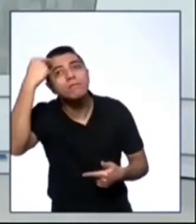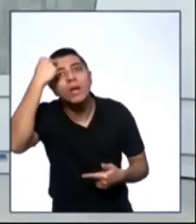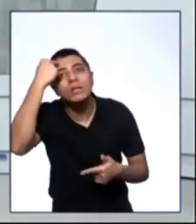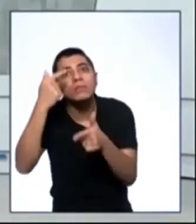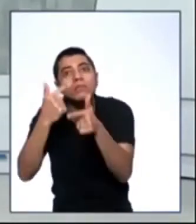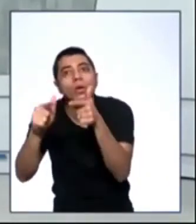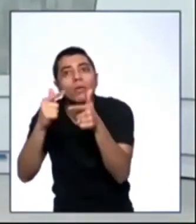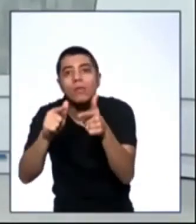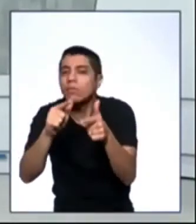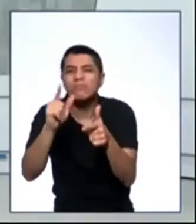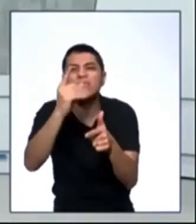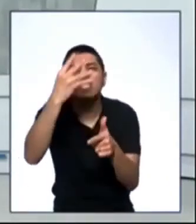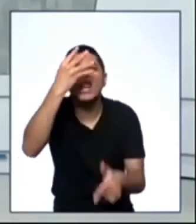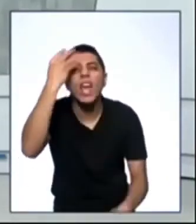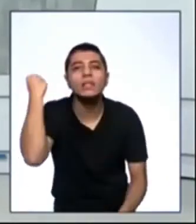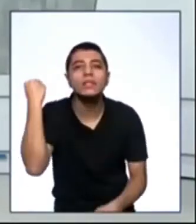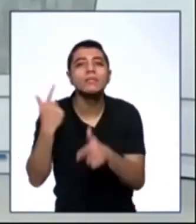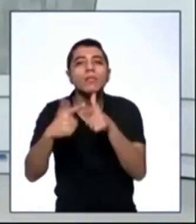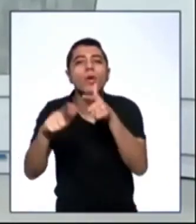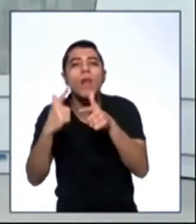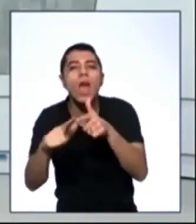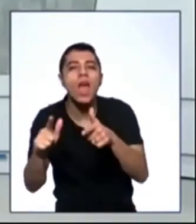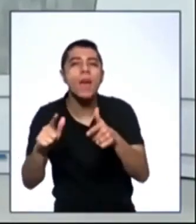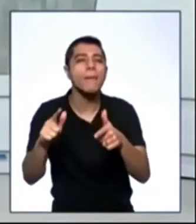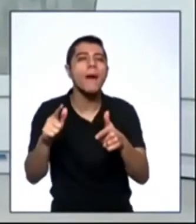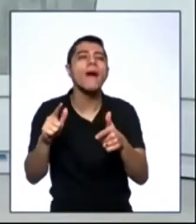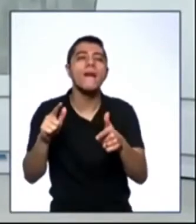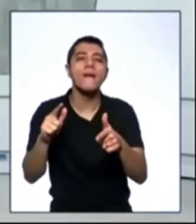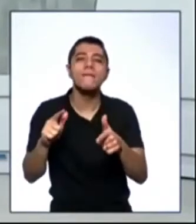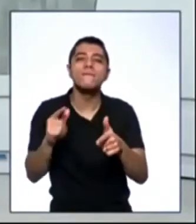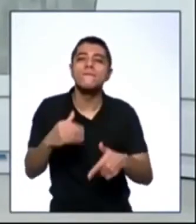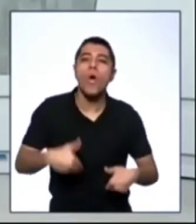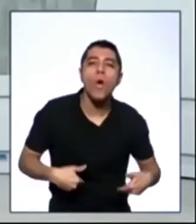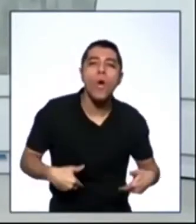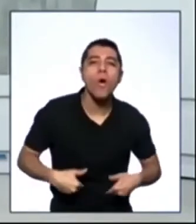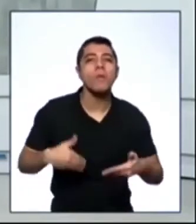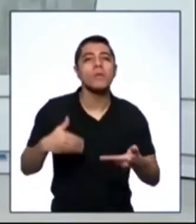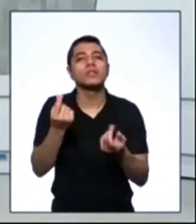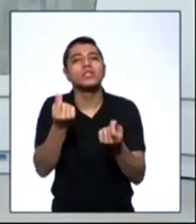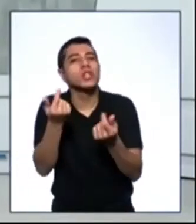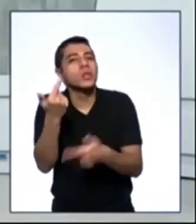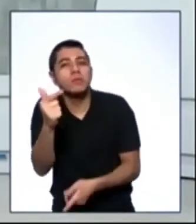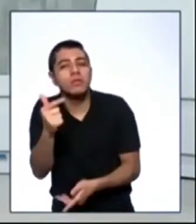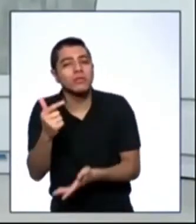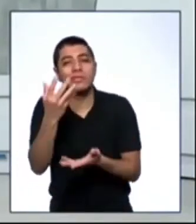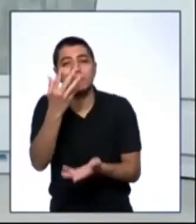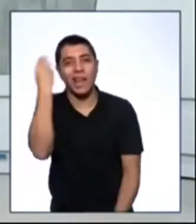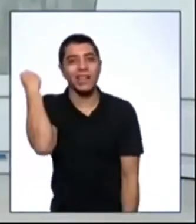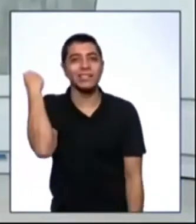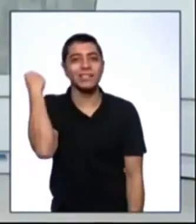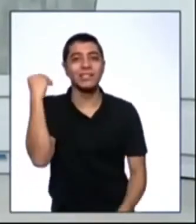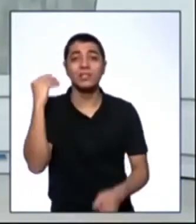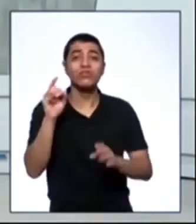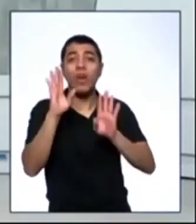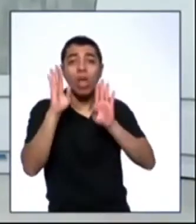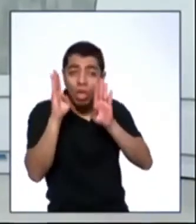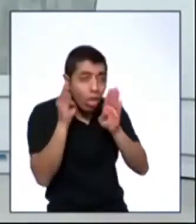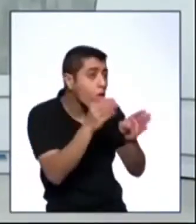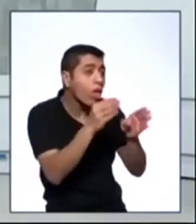problema real. Política do pão e circo. Política do pão e circo é um negócio que a gente pode fazer paralelos ao longo da história inteira. Tudo